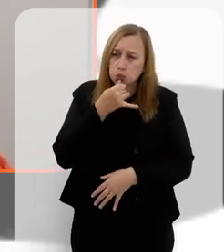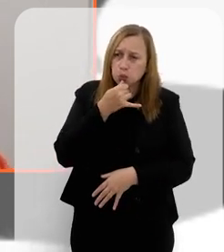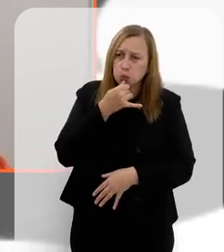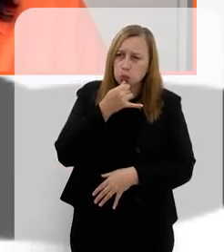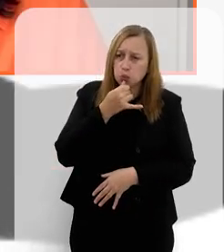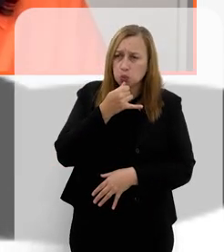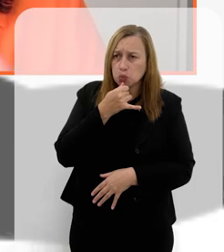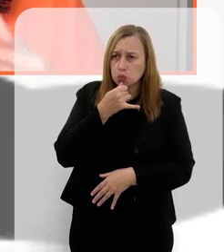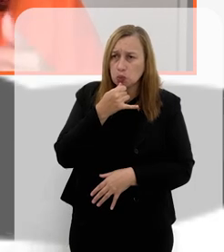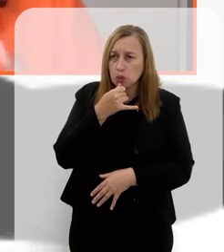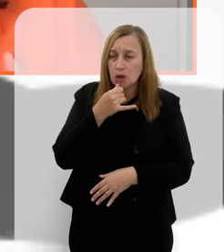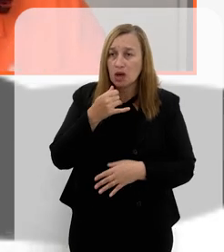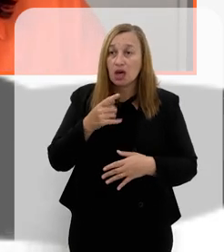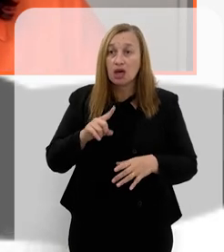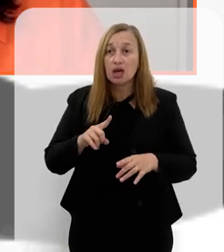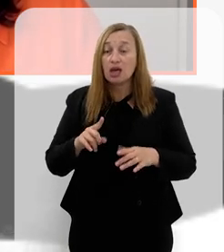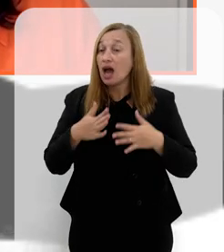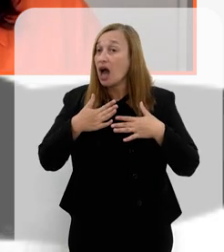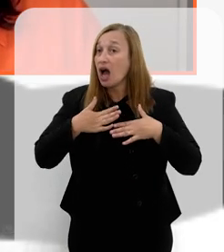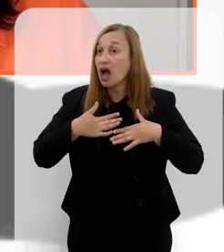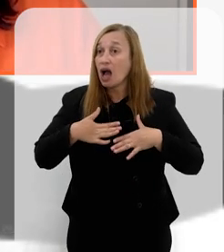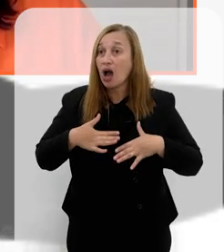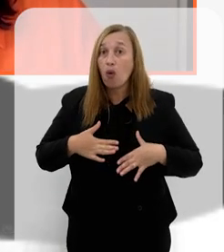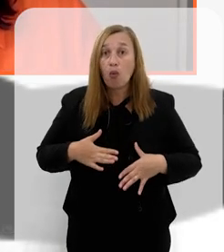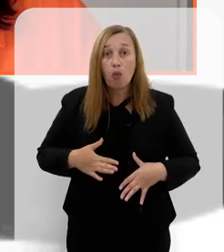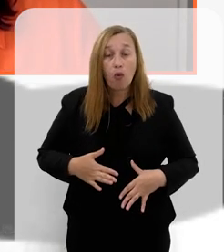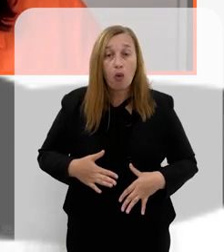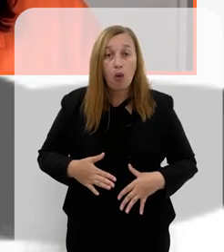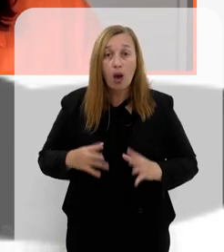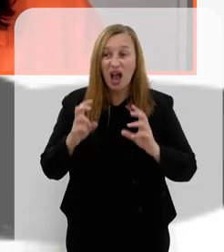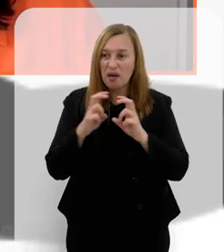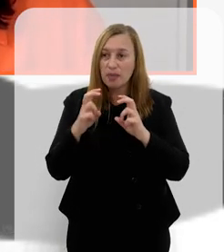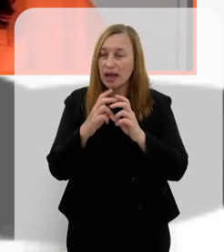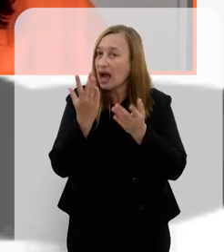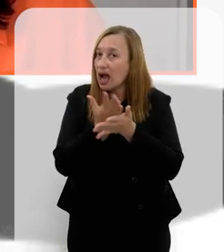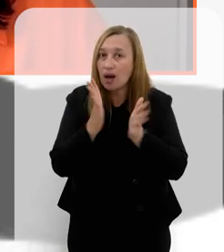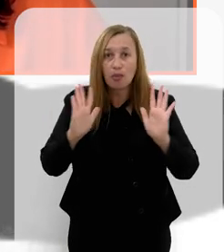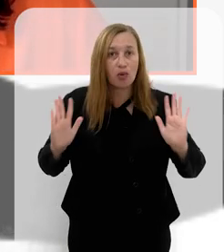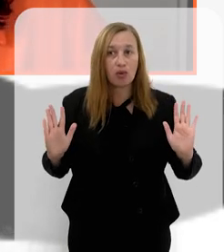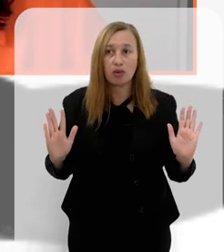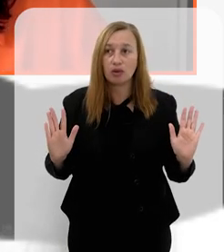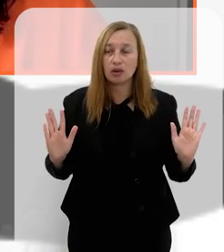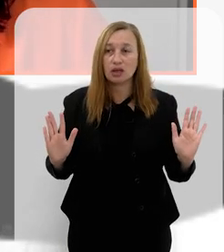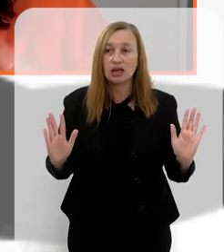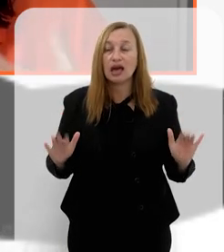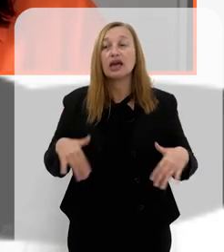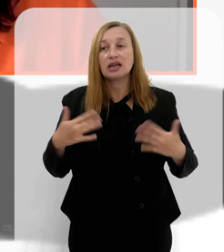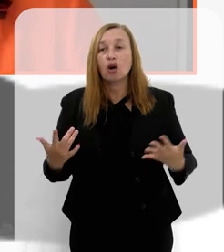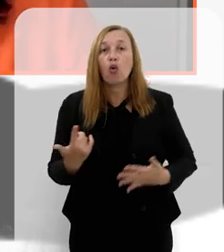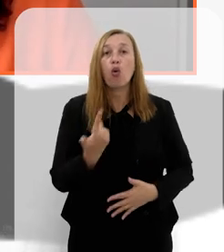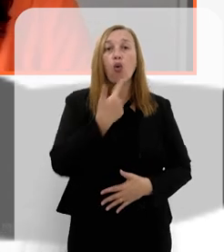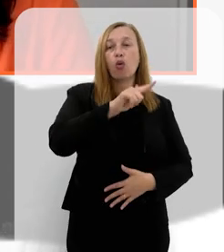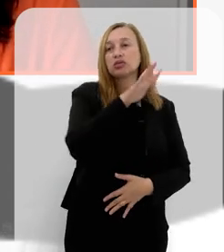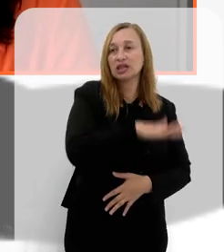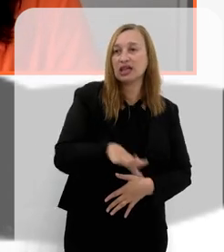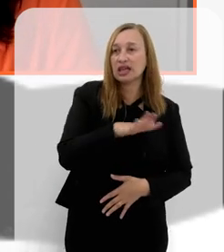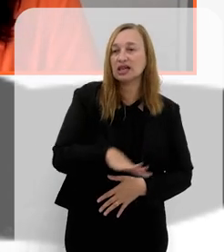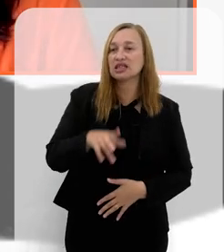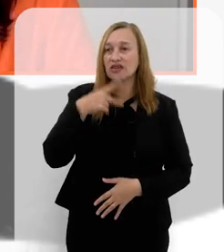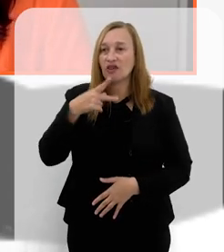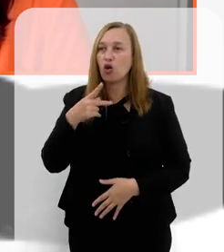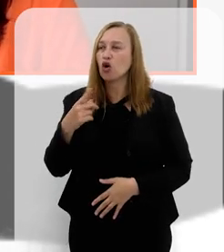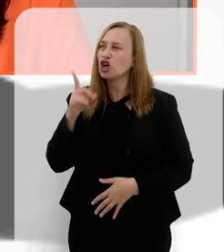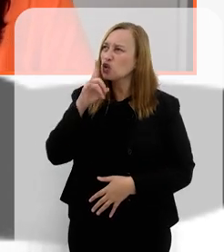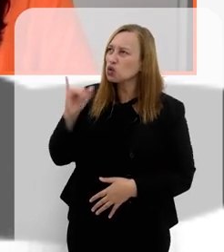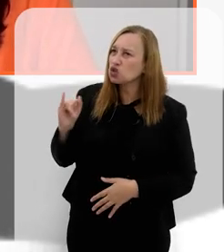angustiada e a situação se acalmou. Então, assim, tem outra criança que